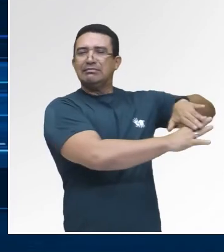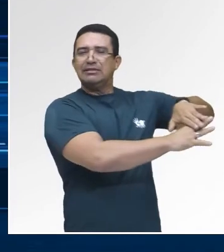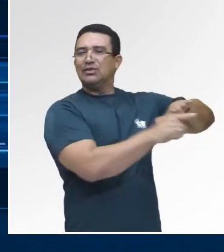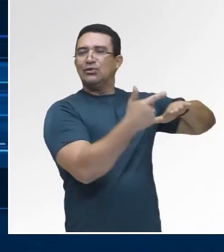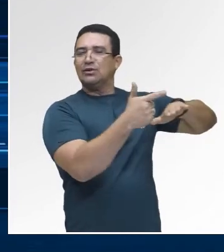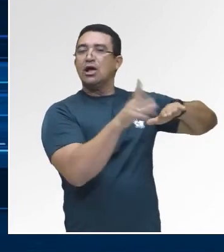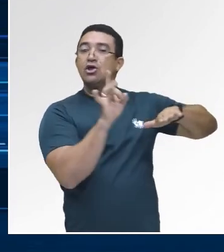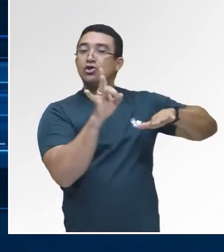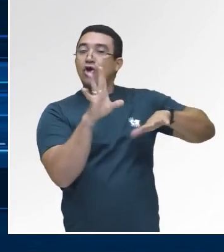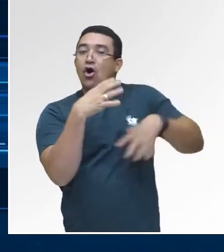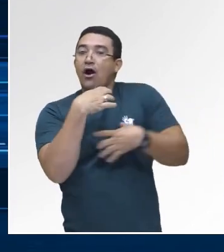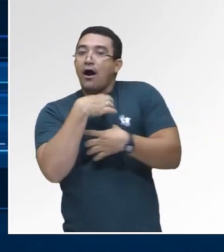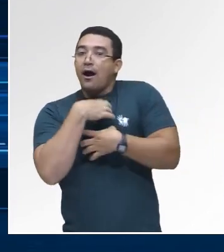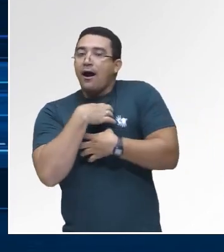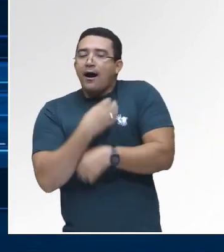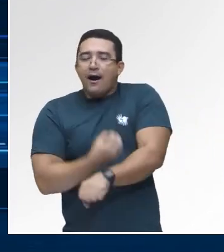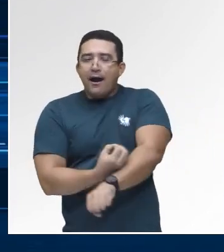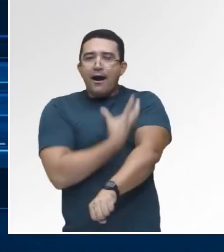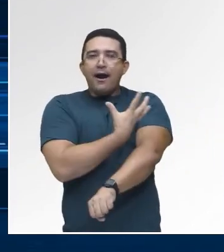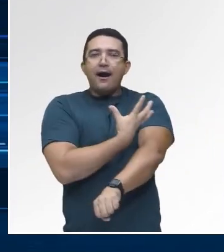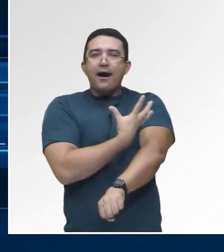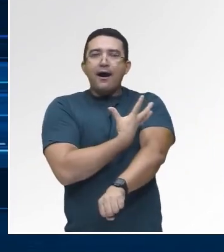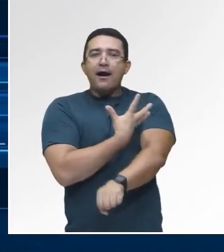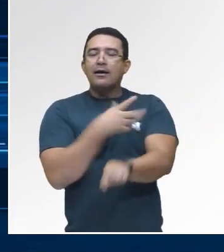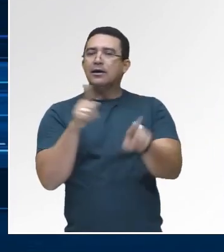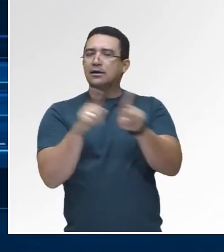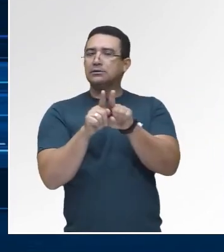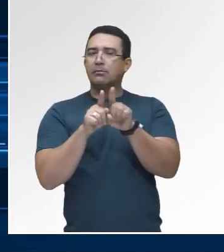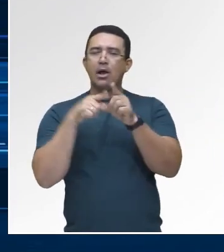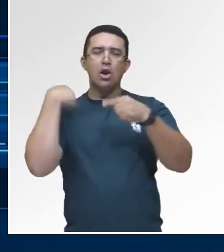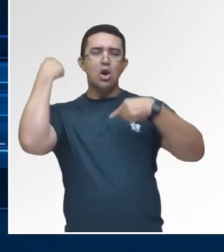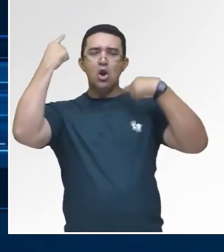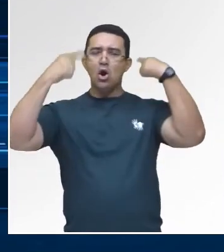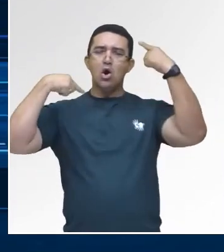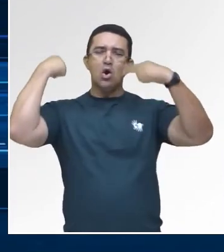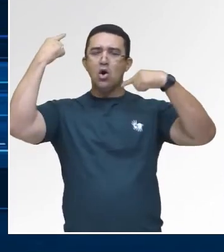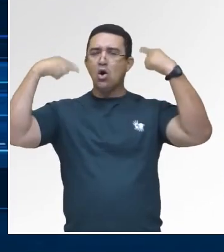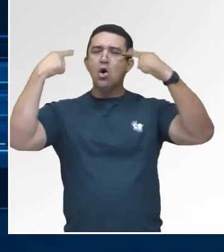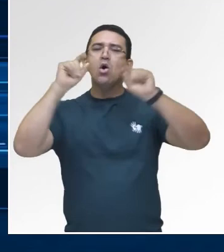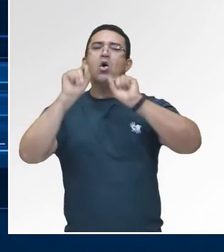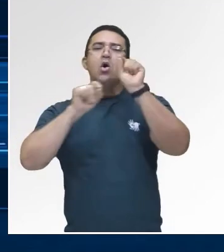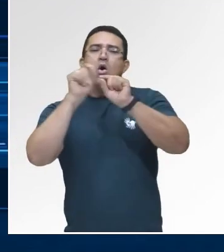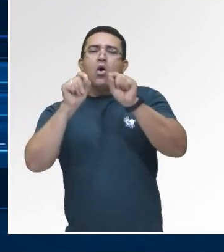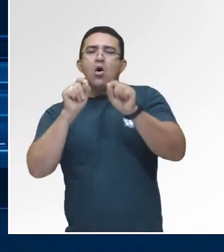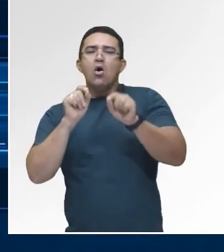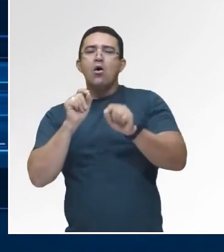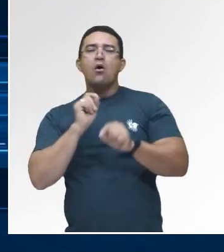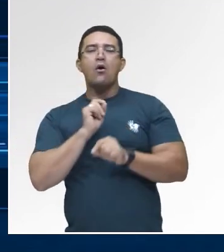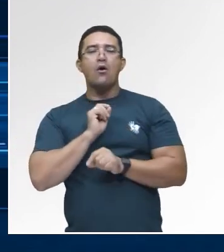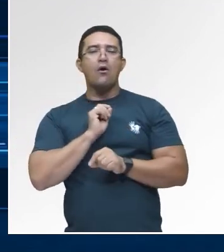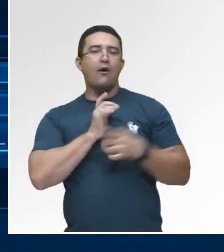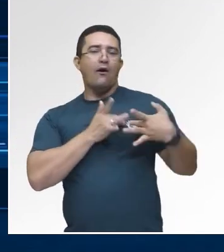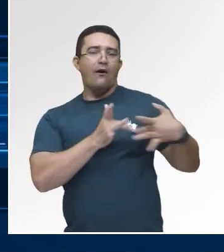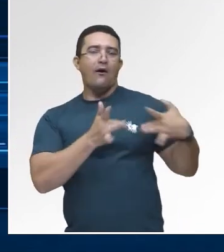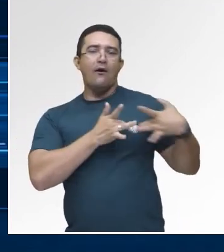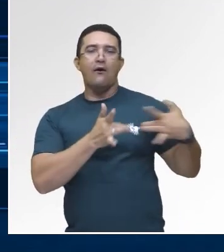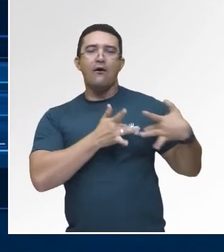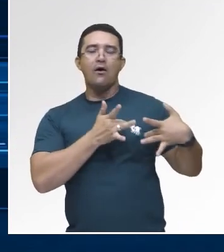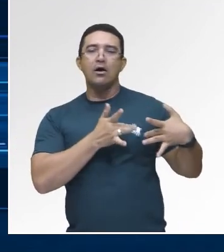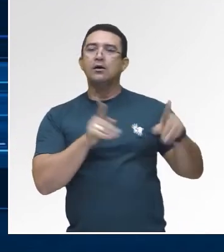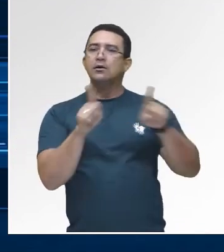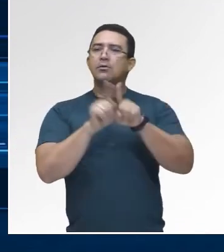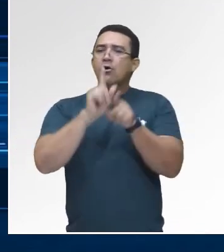de emoções, descabelamento romântico, olha só. Fuga da realidade, essa fuga da realidade